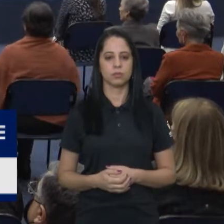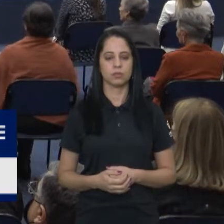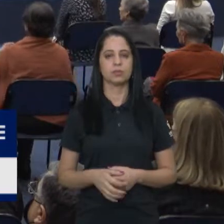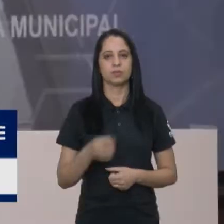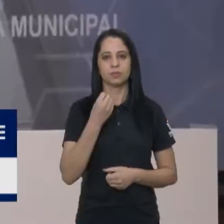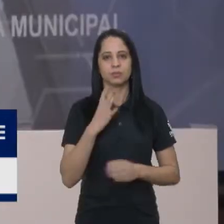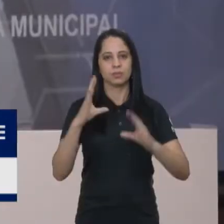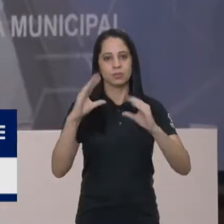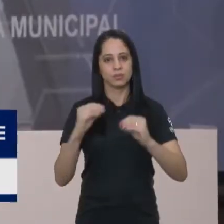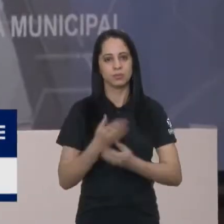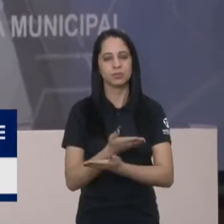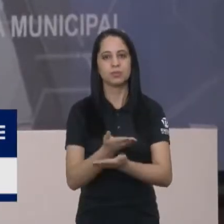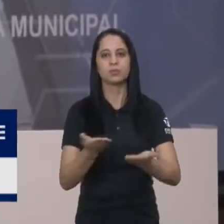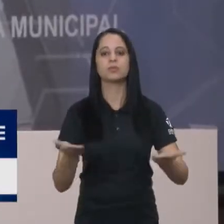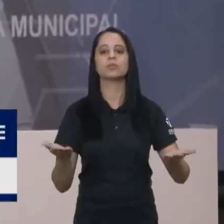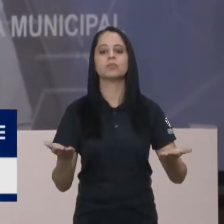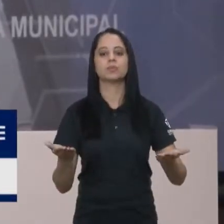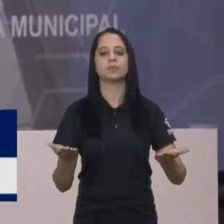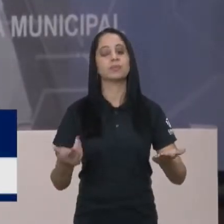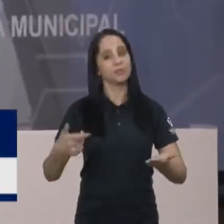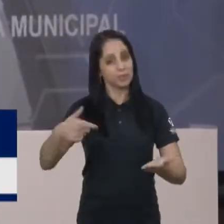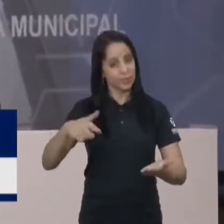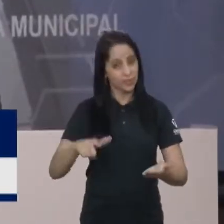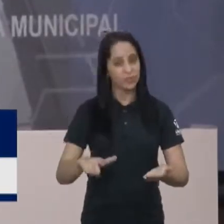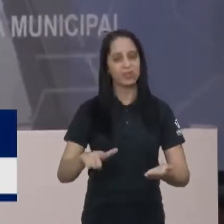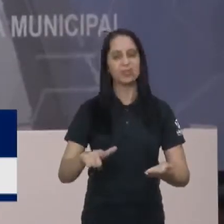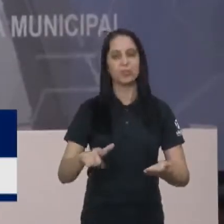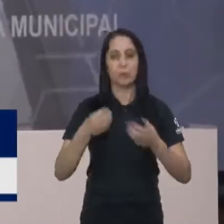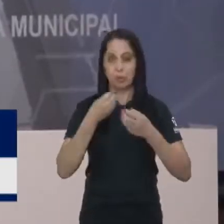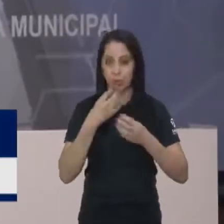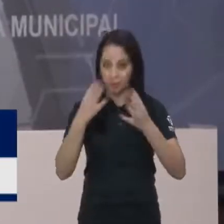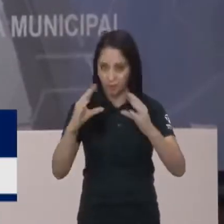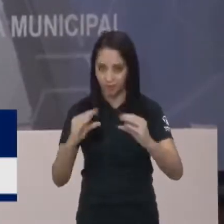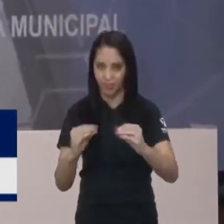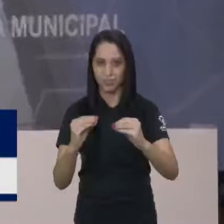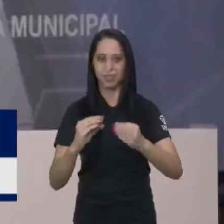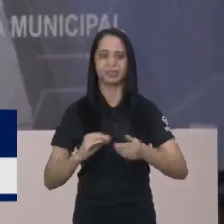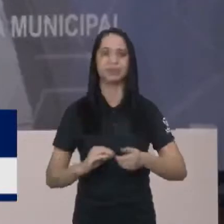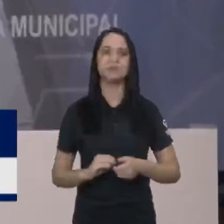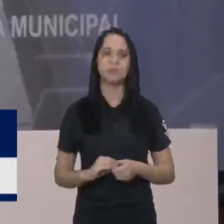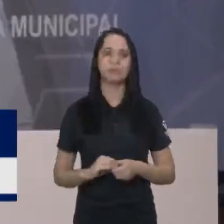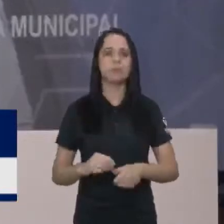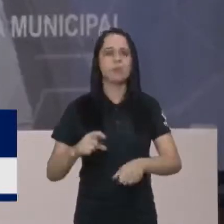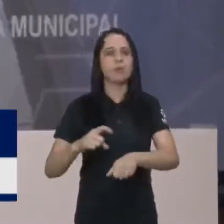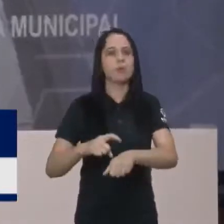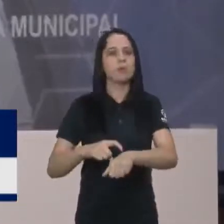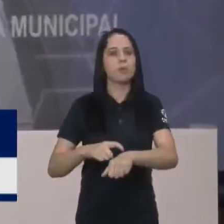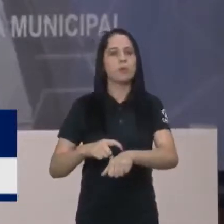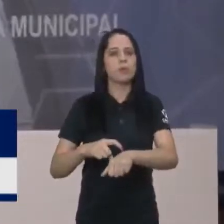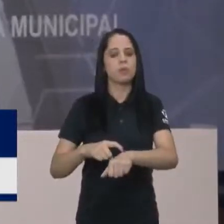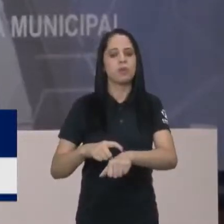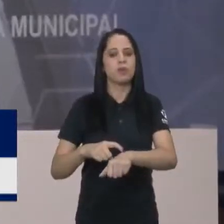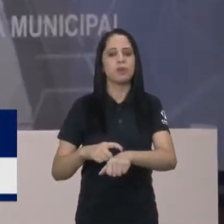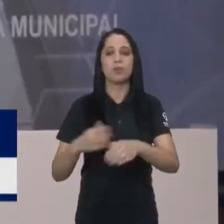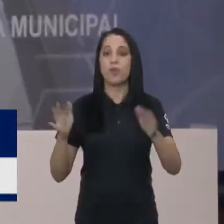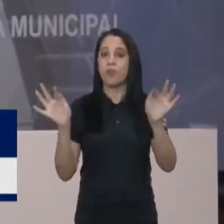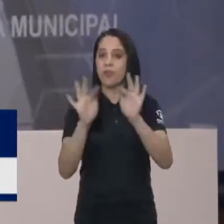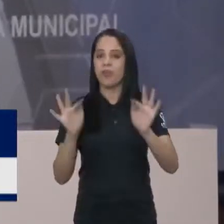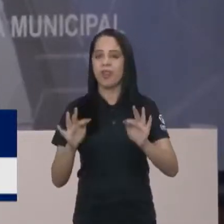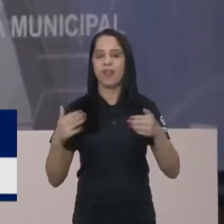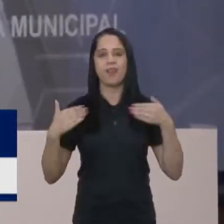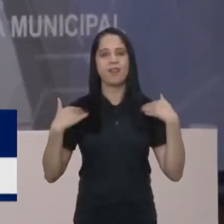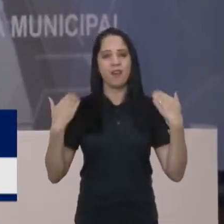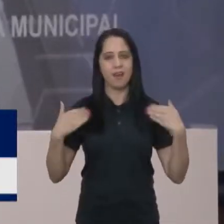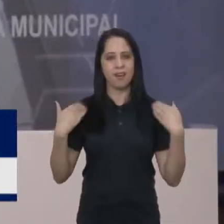Boa noite a todos, mais uma vez. Né? Que momento muito alegre para todos